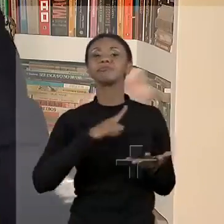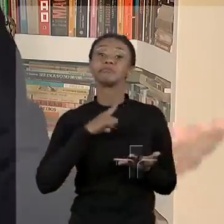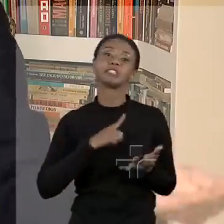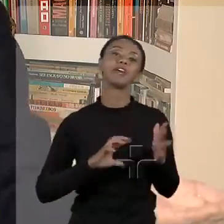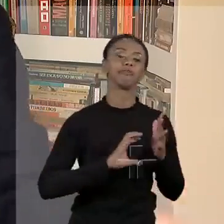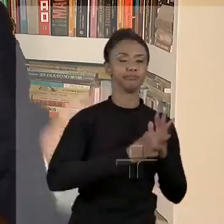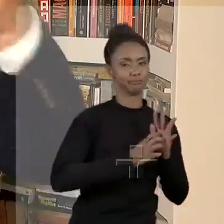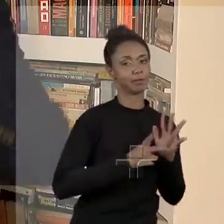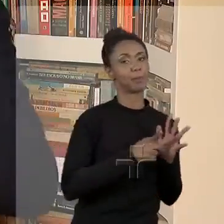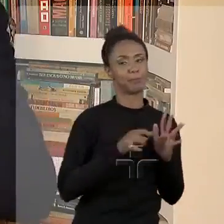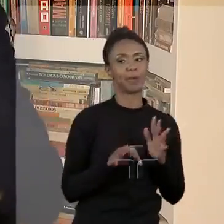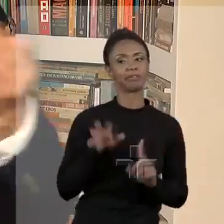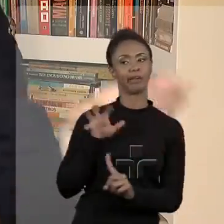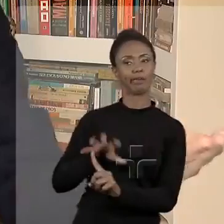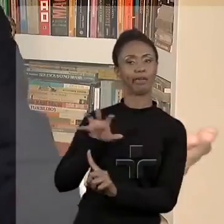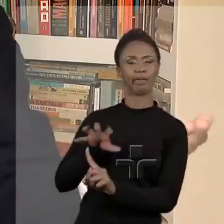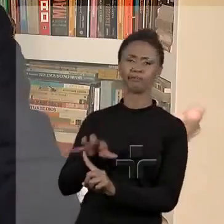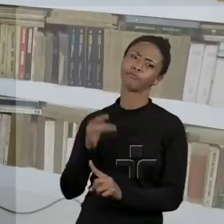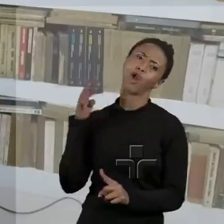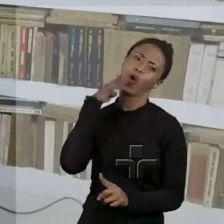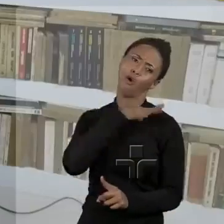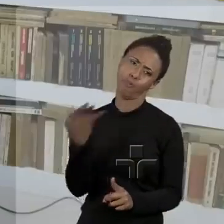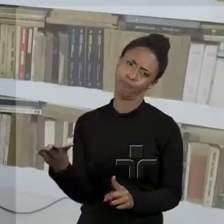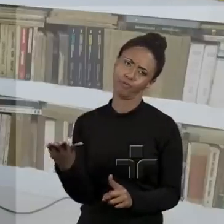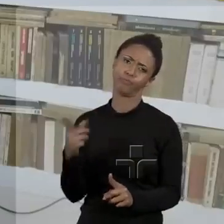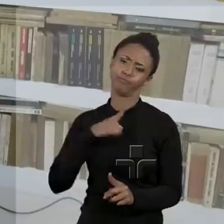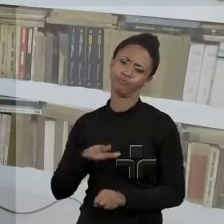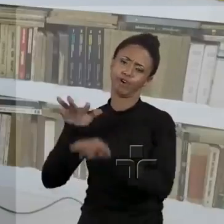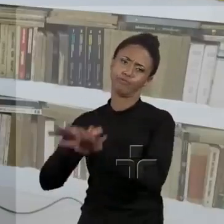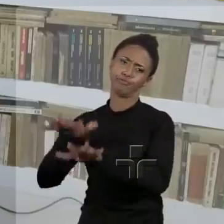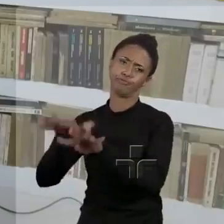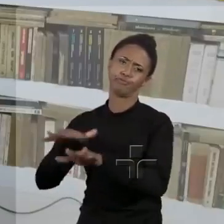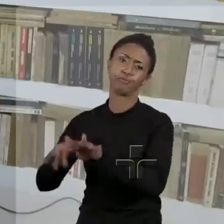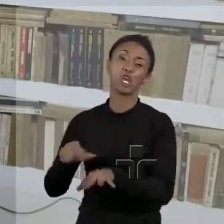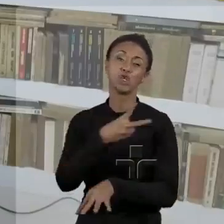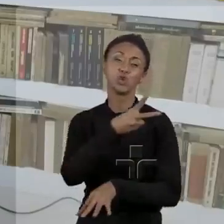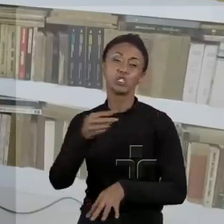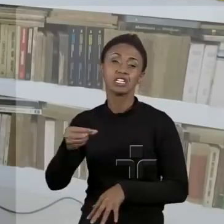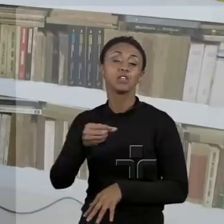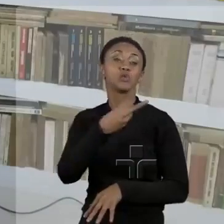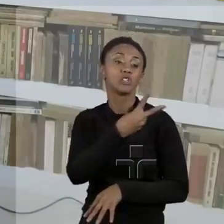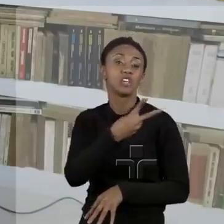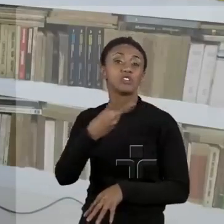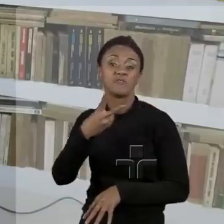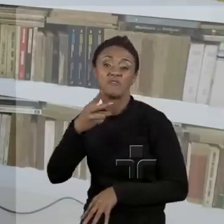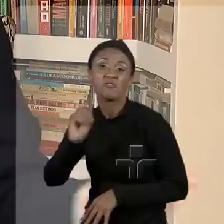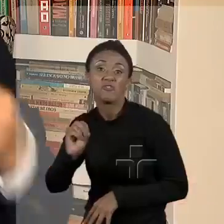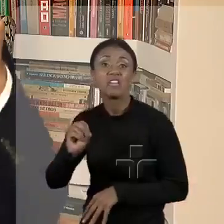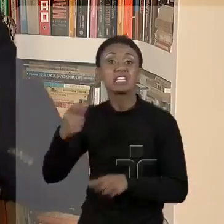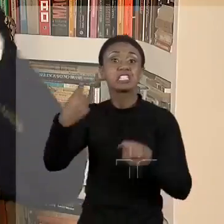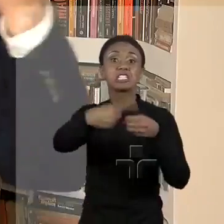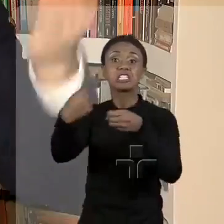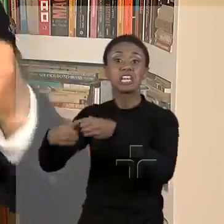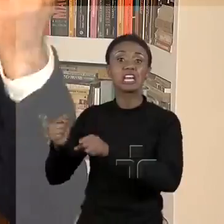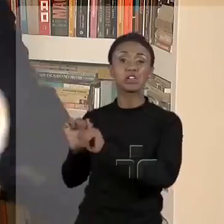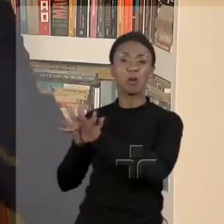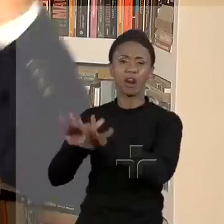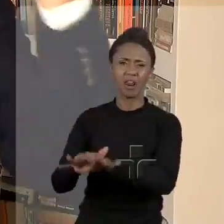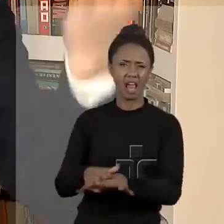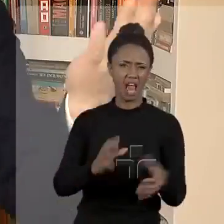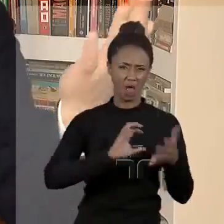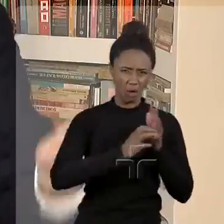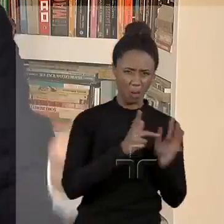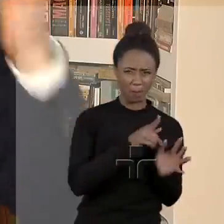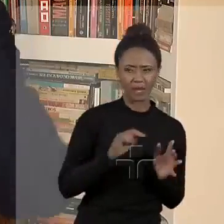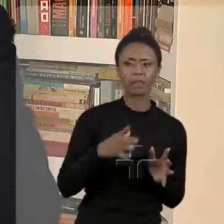PT. É demais que havia o PT lá, havia nas manifestações em mais de 220 cidades, no mínimo, que o PT quis usar, tal,